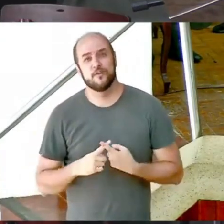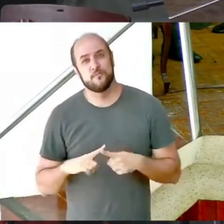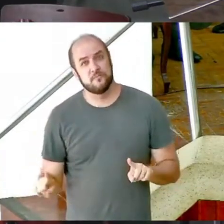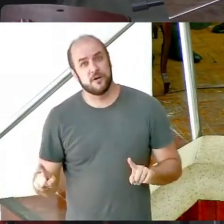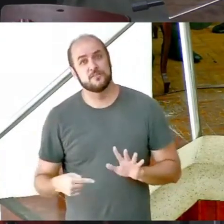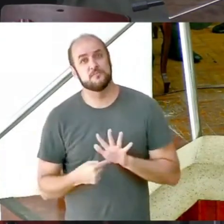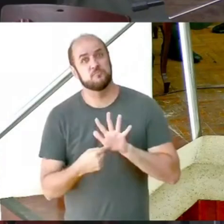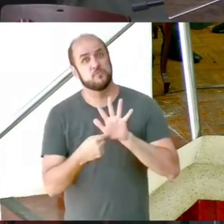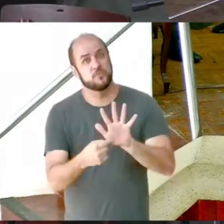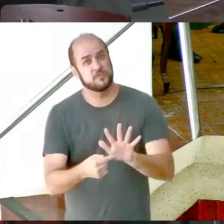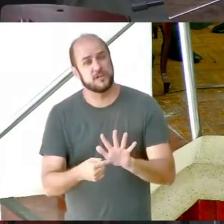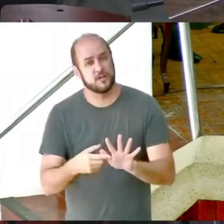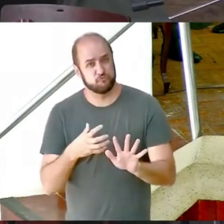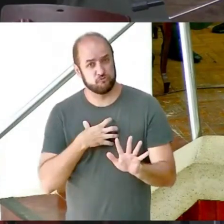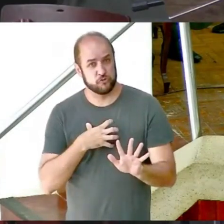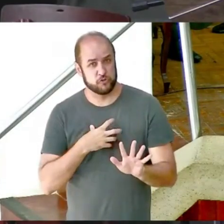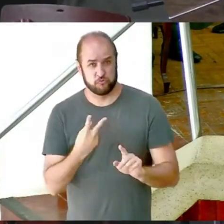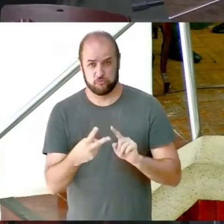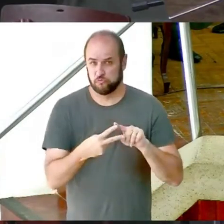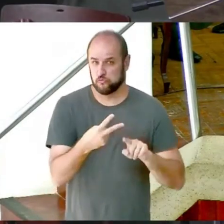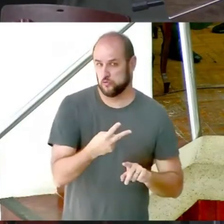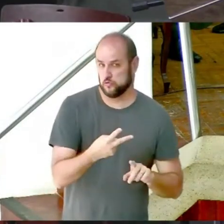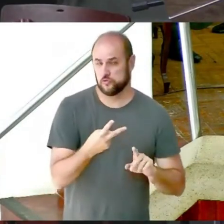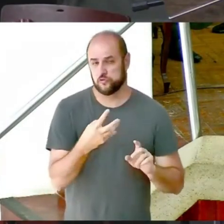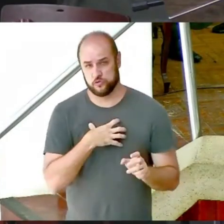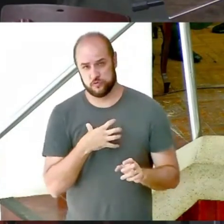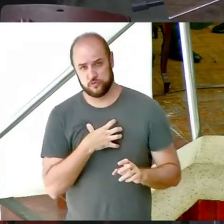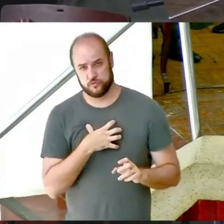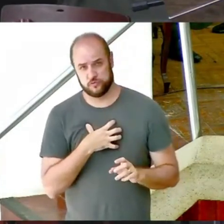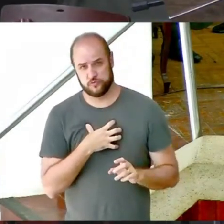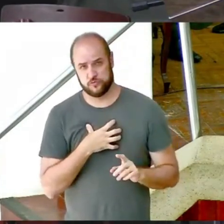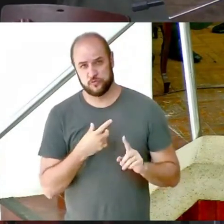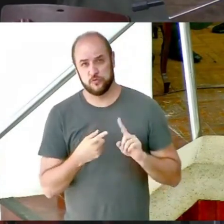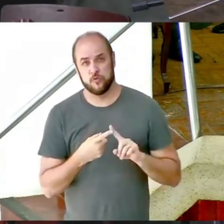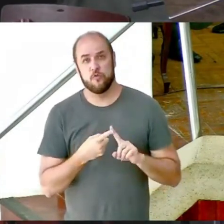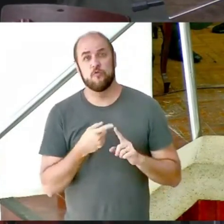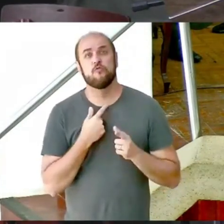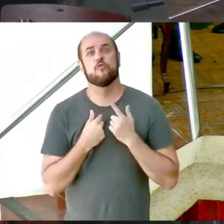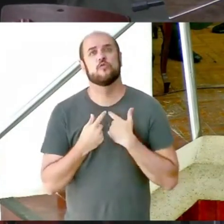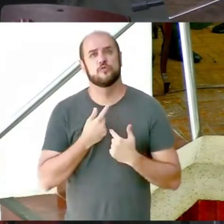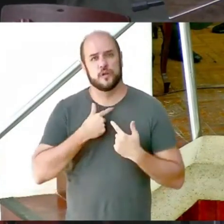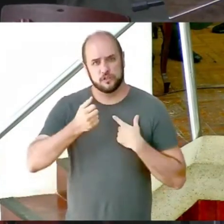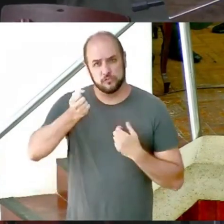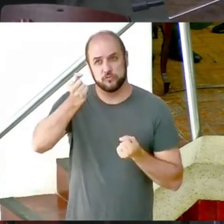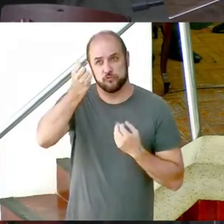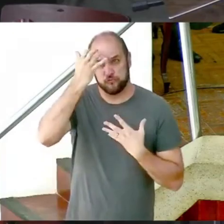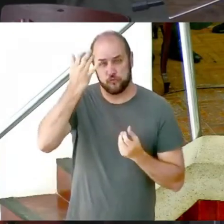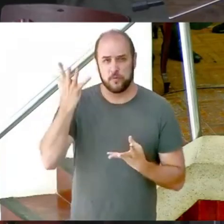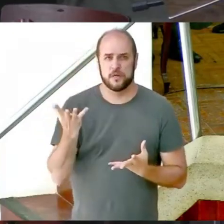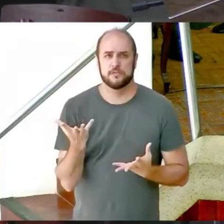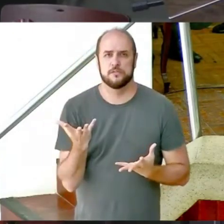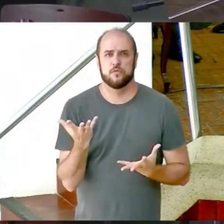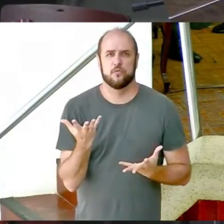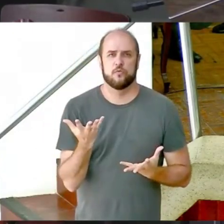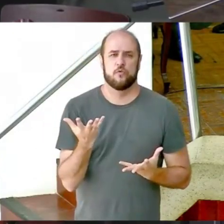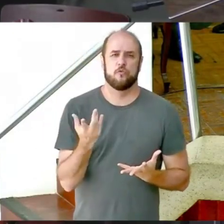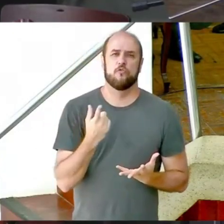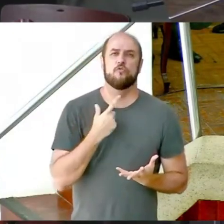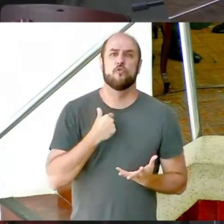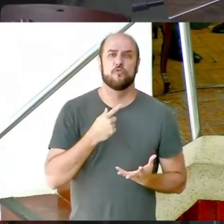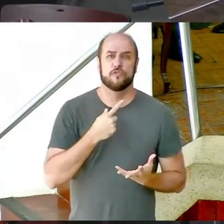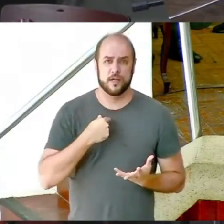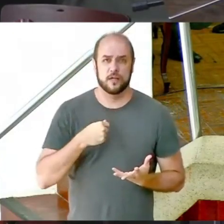expressa pelo menos de 2 formas. A vontade de preceitos, ou seja, a vontade moral